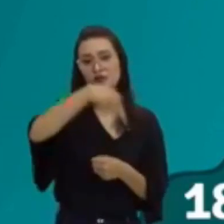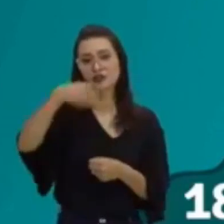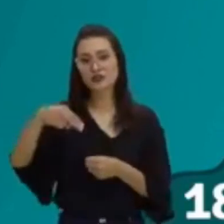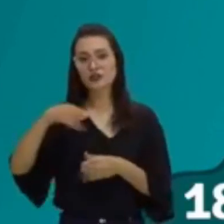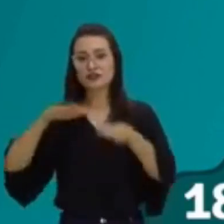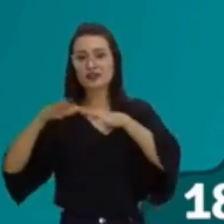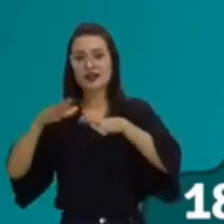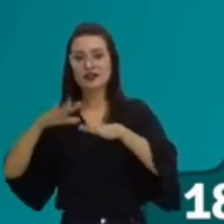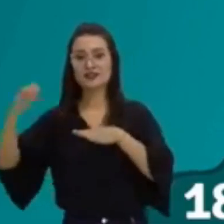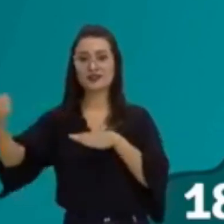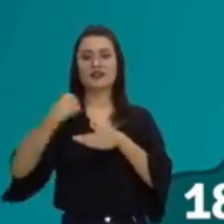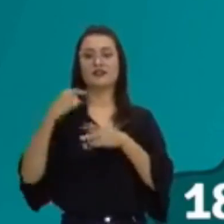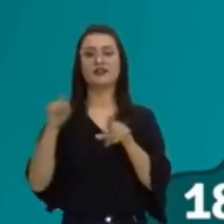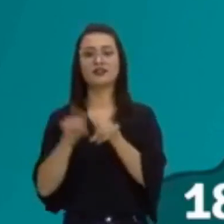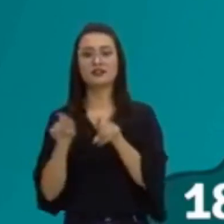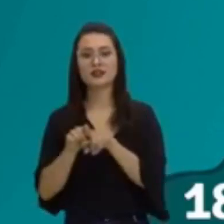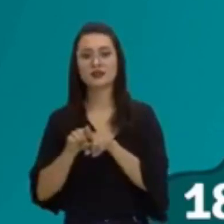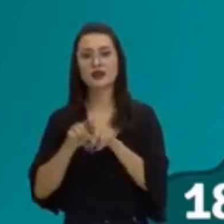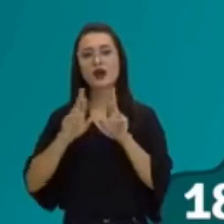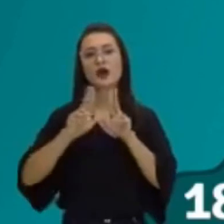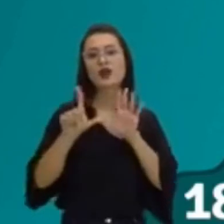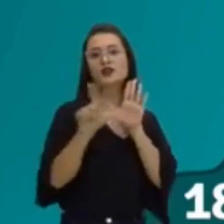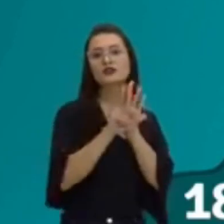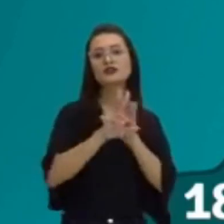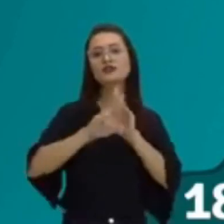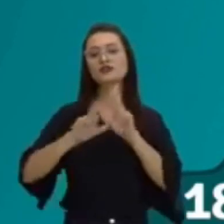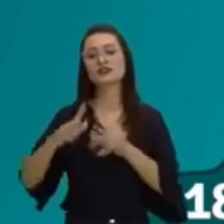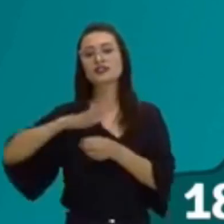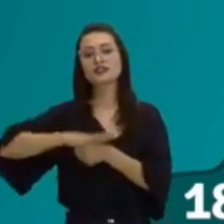lei de Stevens e a diferença de pressão. A, B, C,